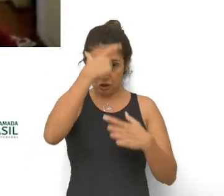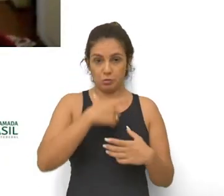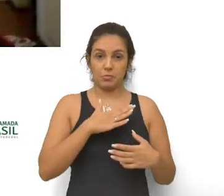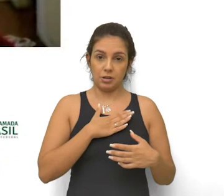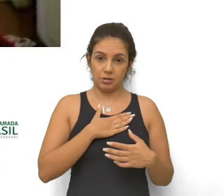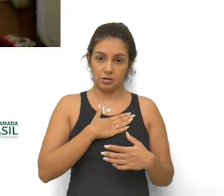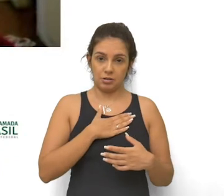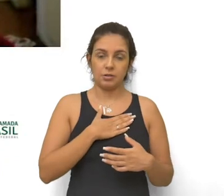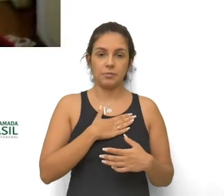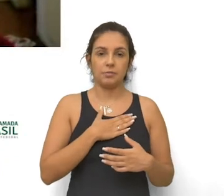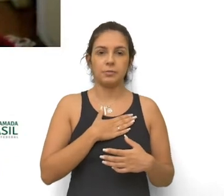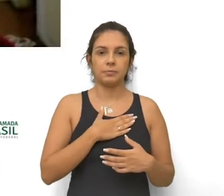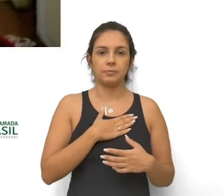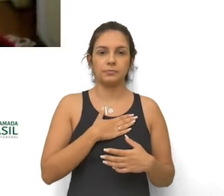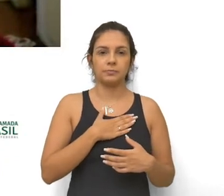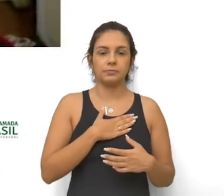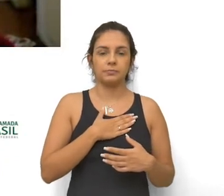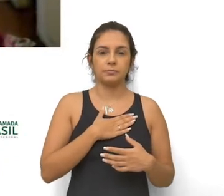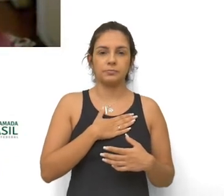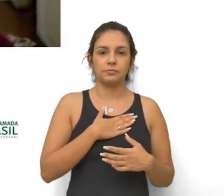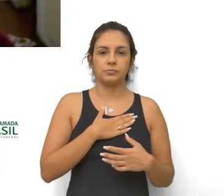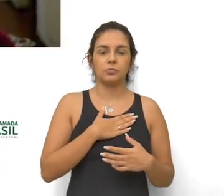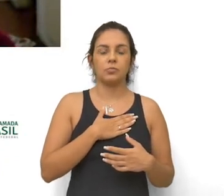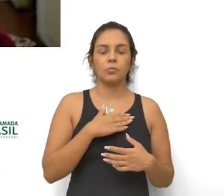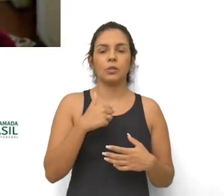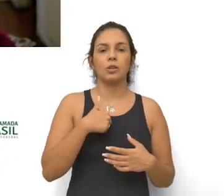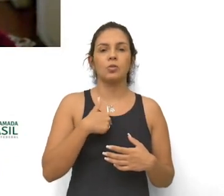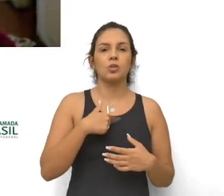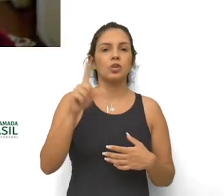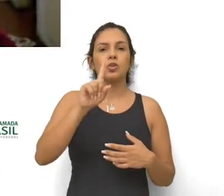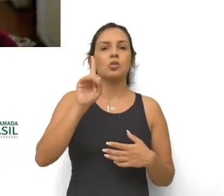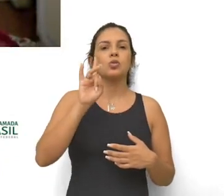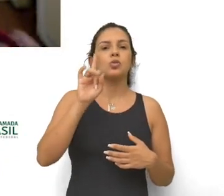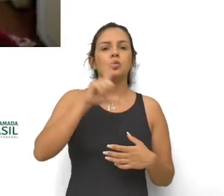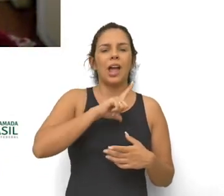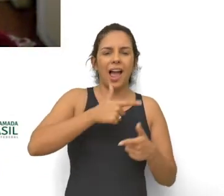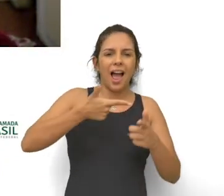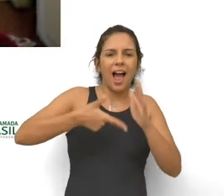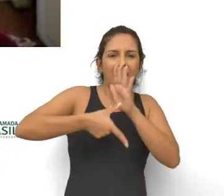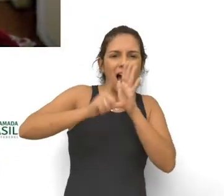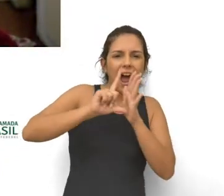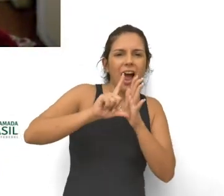não me sinto desamparada, né? Pacientes não são tantos quanto